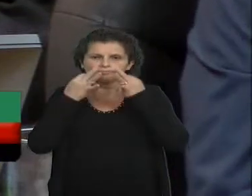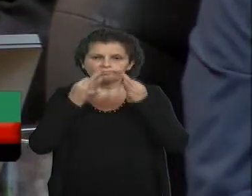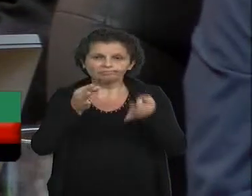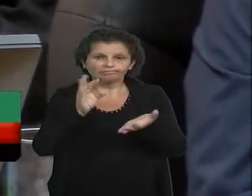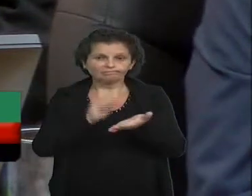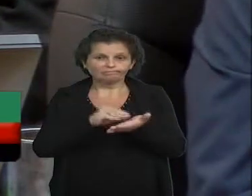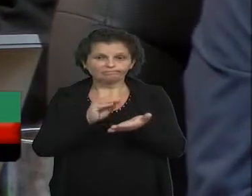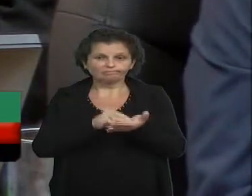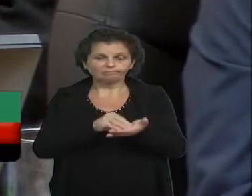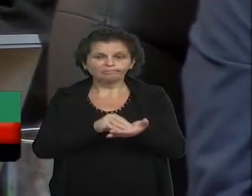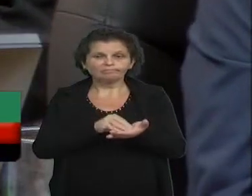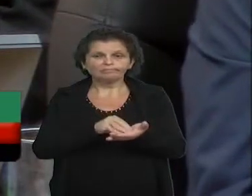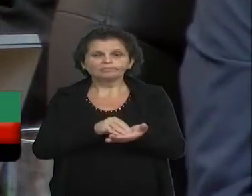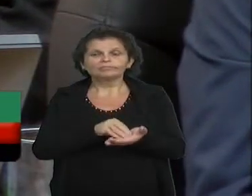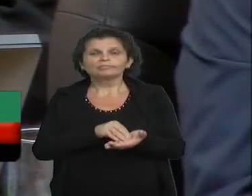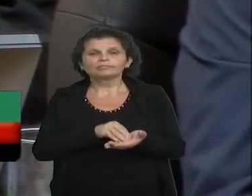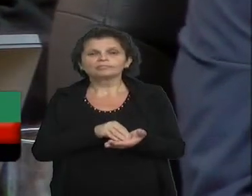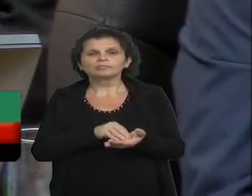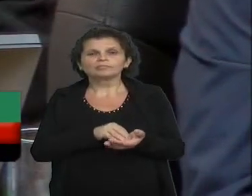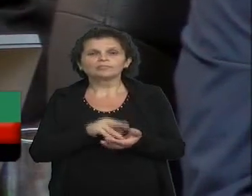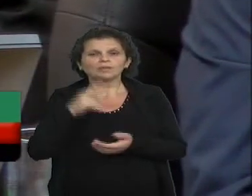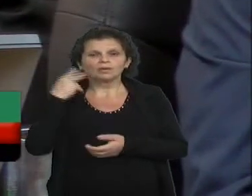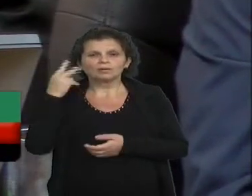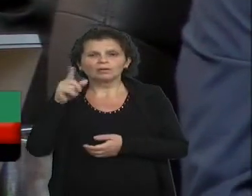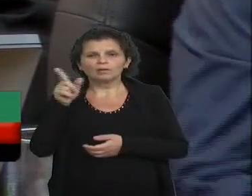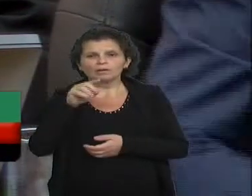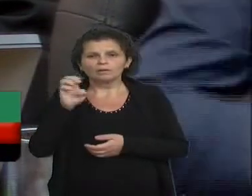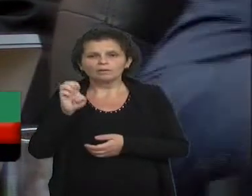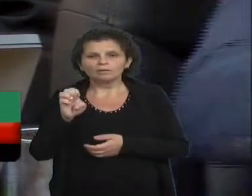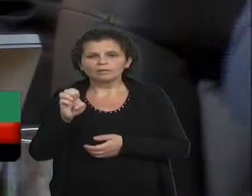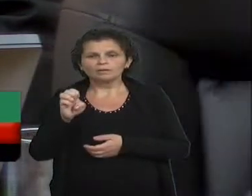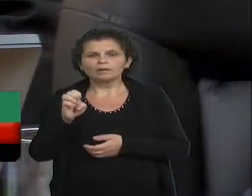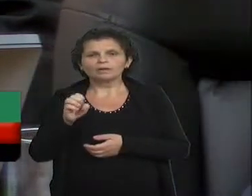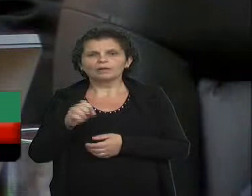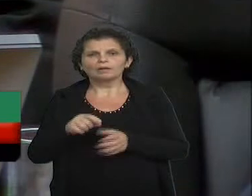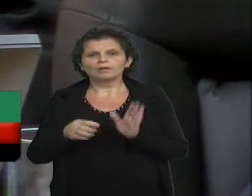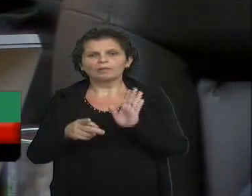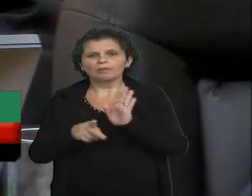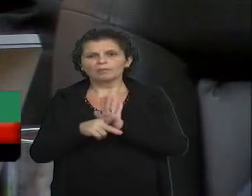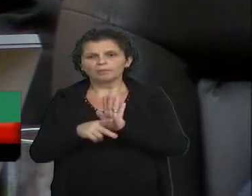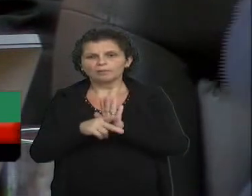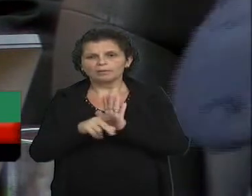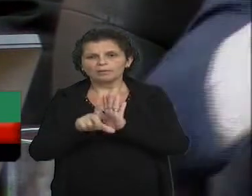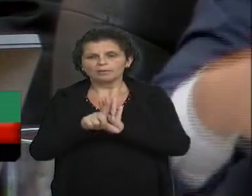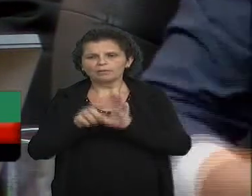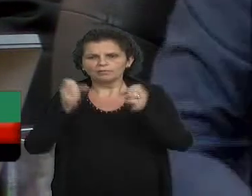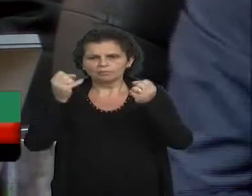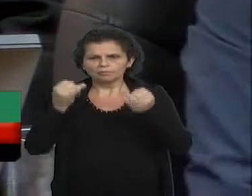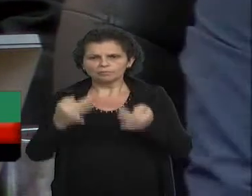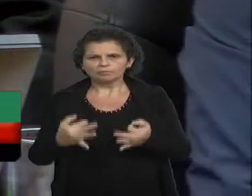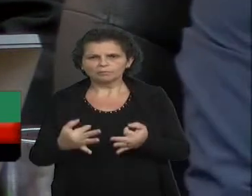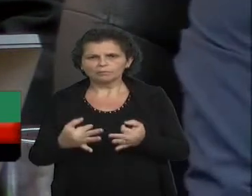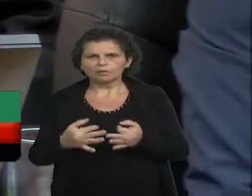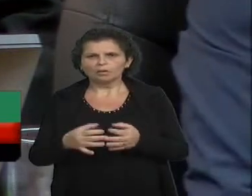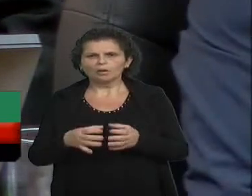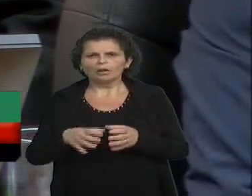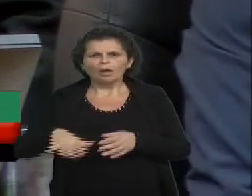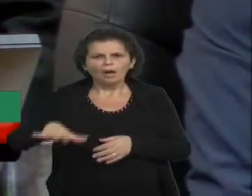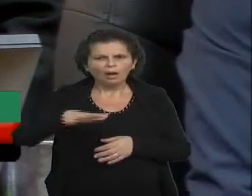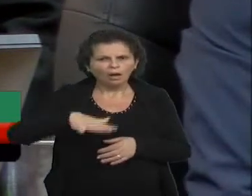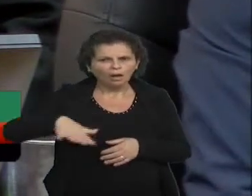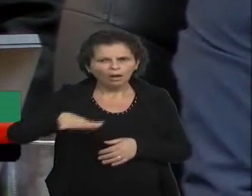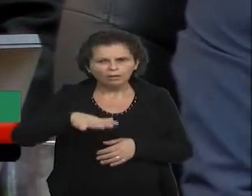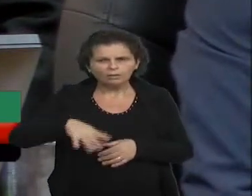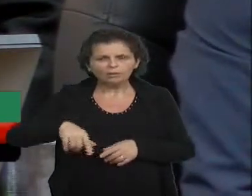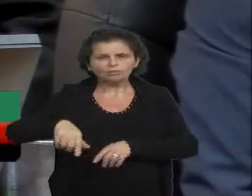uma observação que o vereador Zé Carlos fez um projeto ali informando qual seria a área para